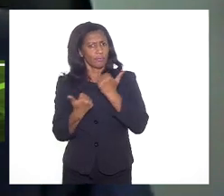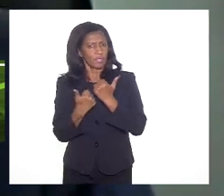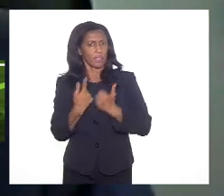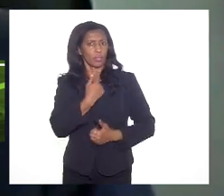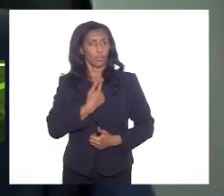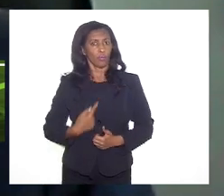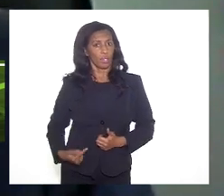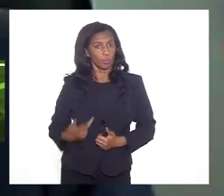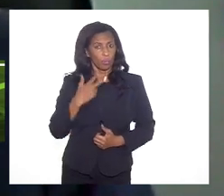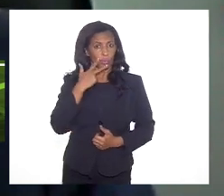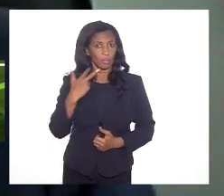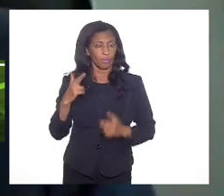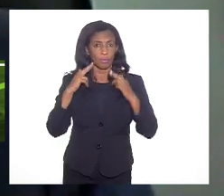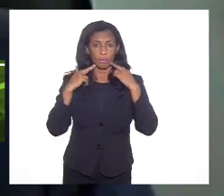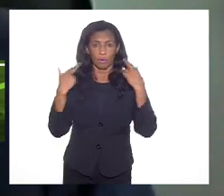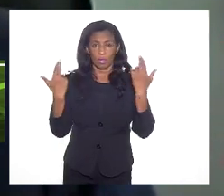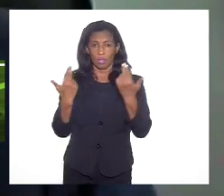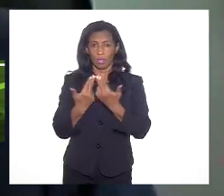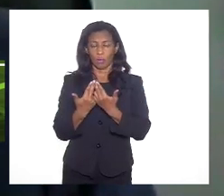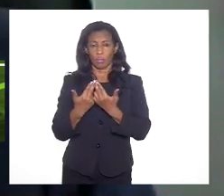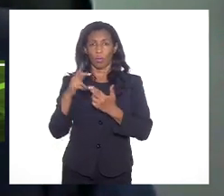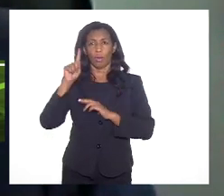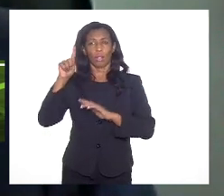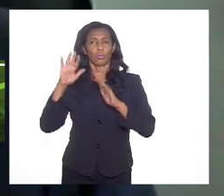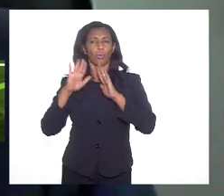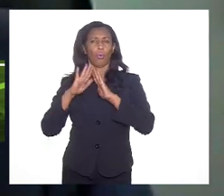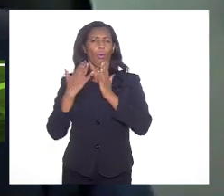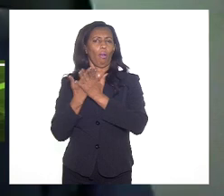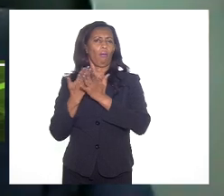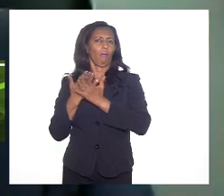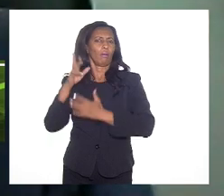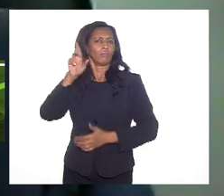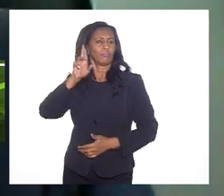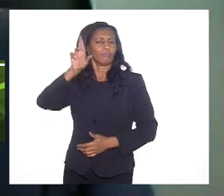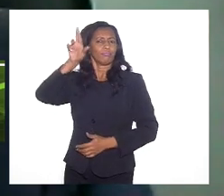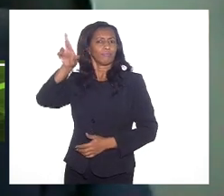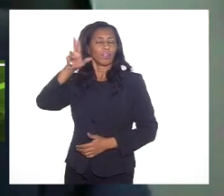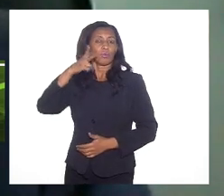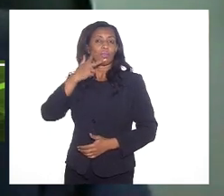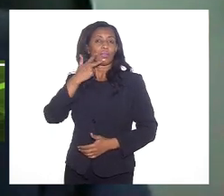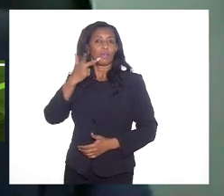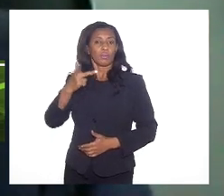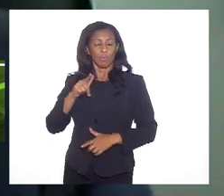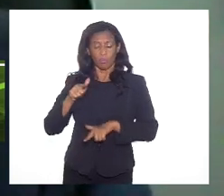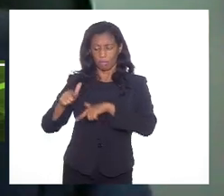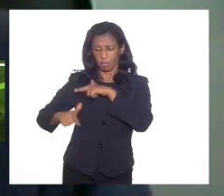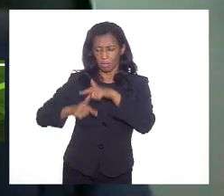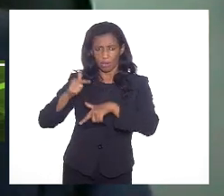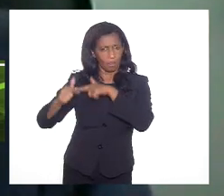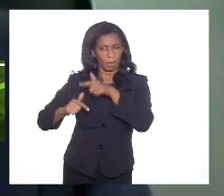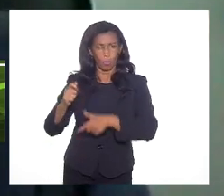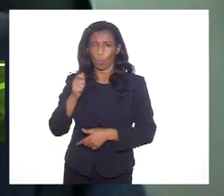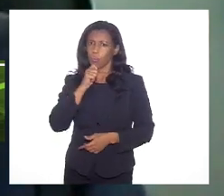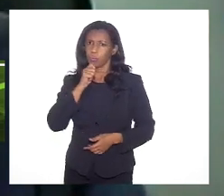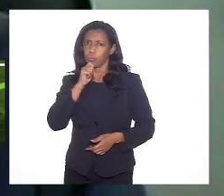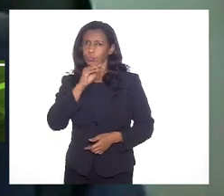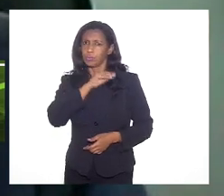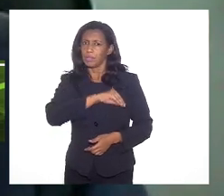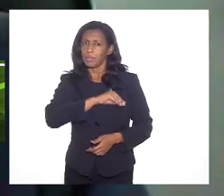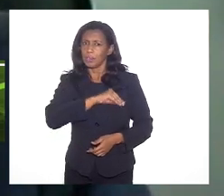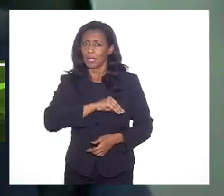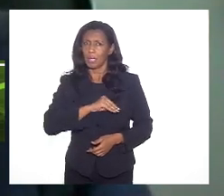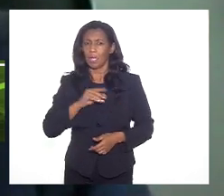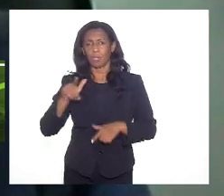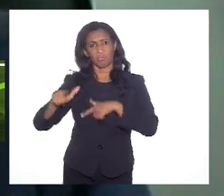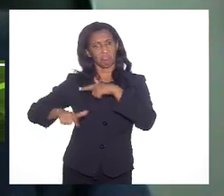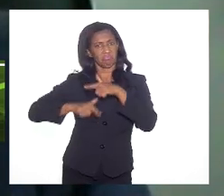vice-governador, quando ele disse, numa reunião do Colégio de Líderes, quando ele disse que servidor sem salário ou